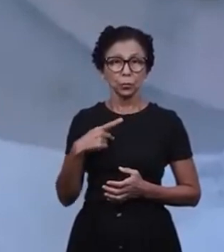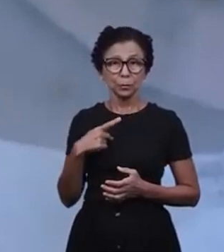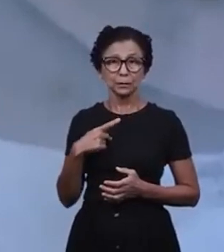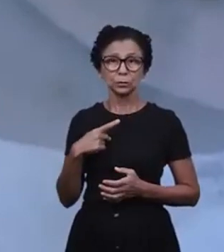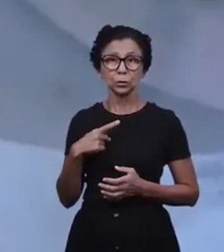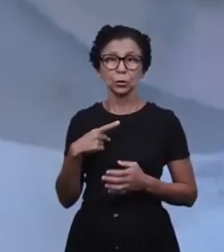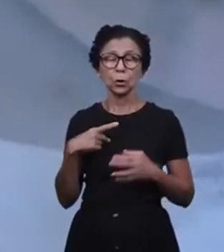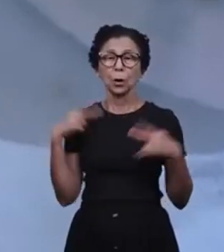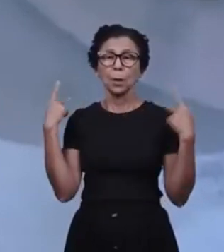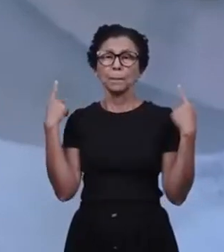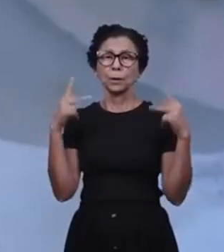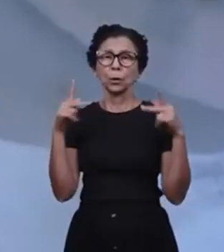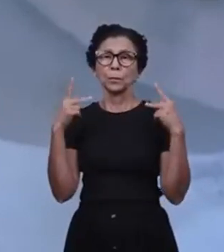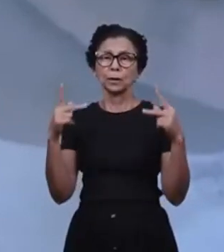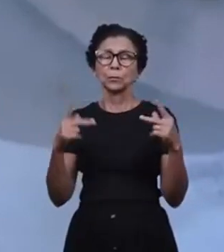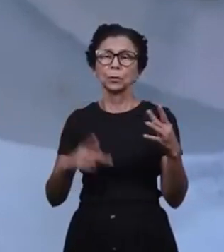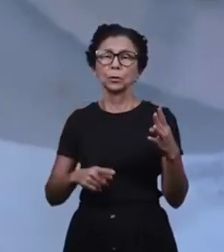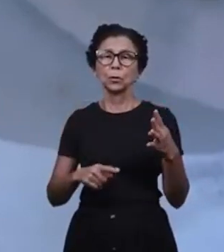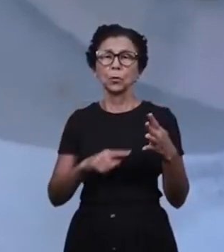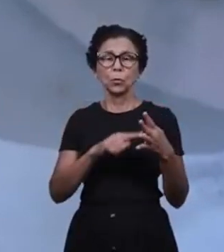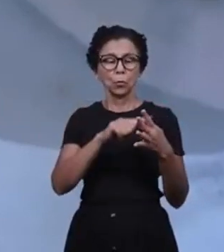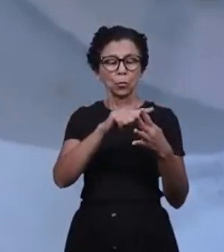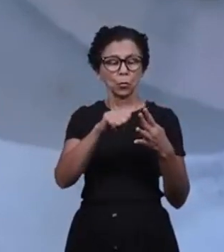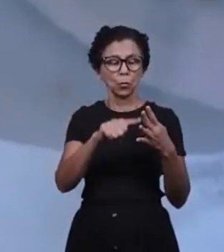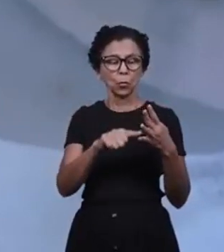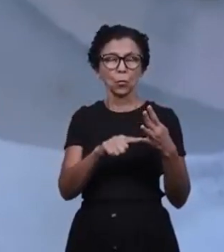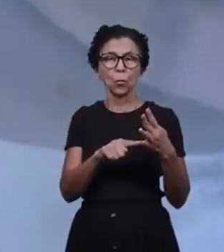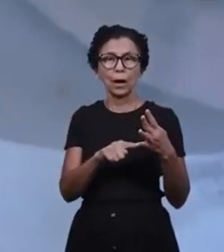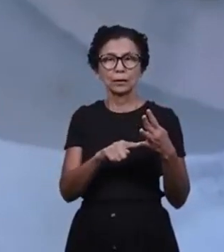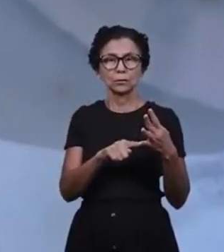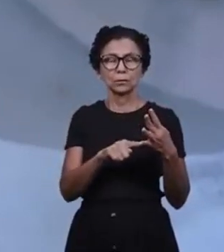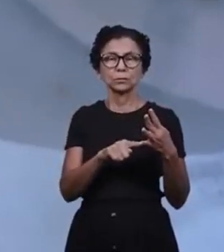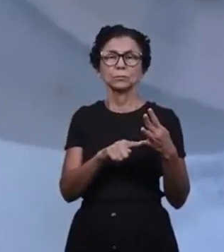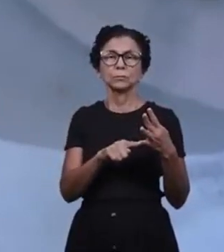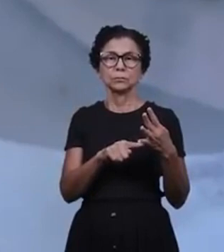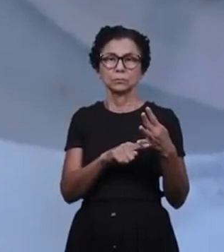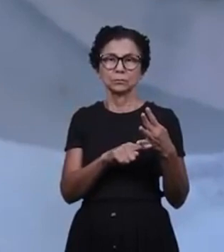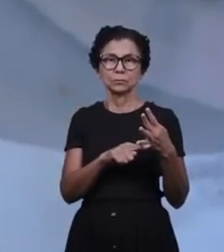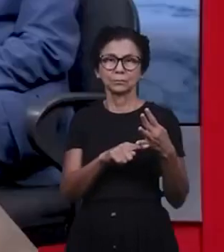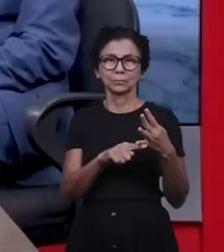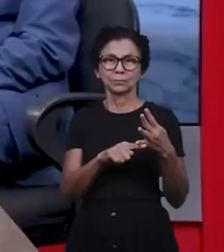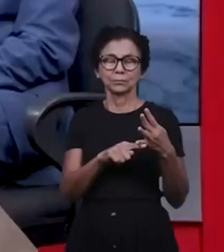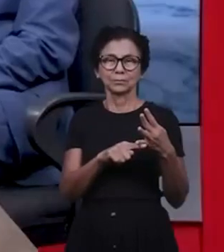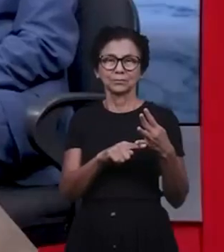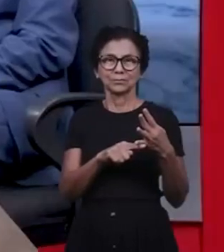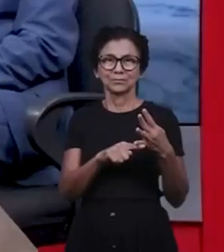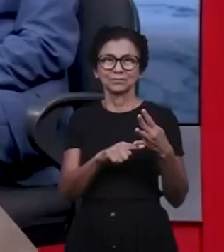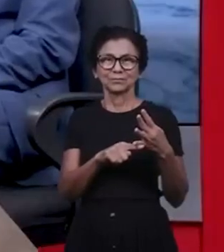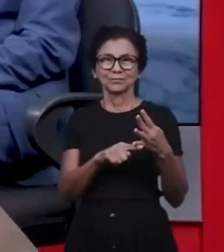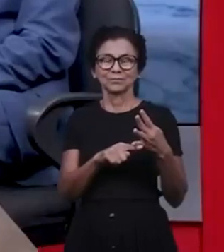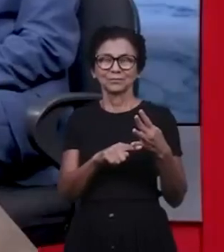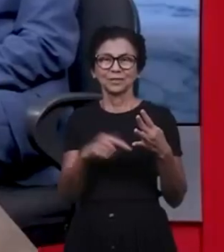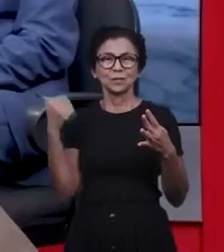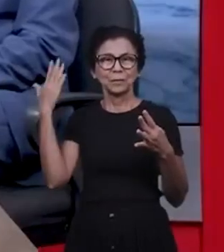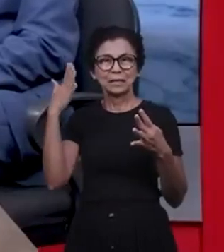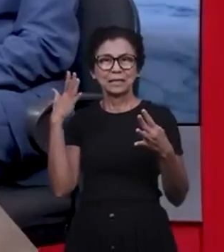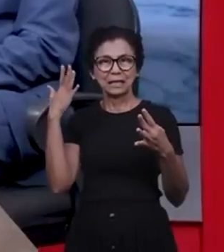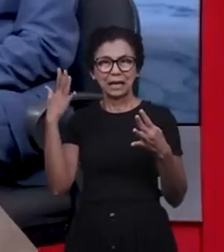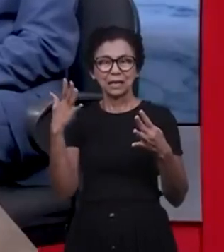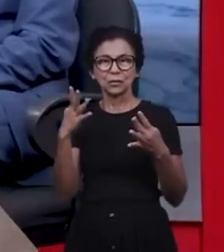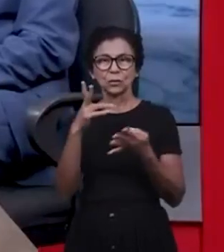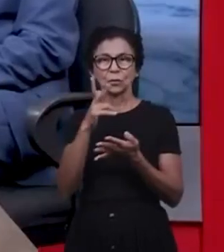mesmo texto, mas mensagens diferentes. Uhum. Então é isso que nós compreendemos. Pode complementar os companheiros aí, né? Quando se fala